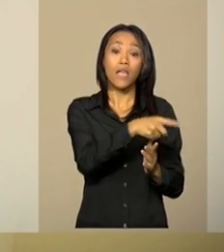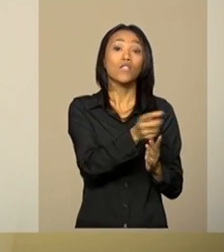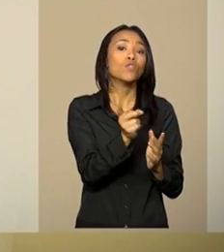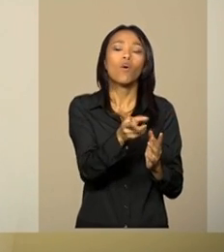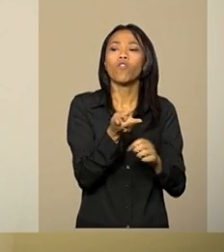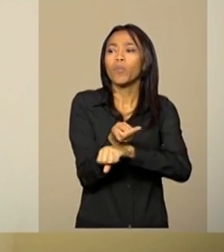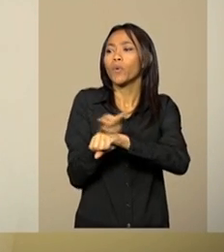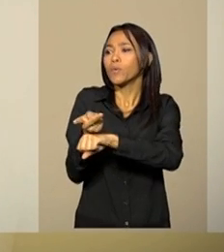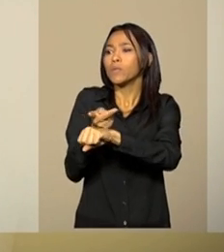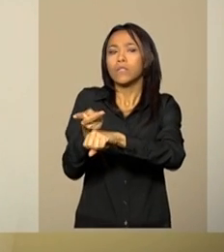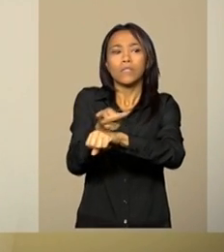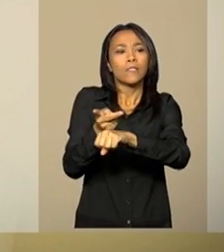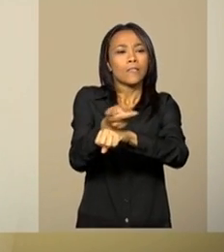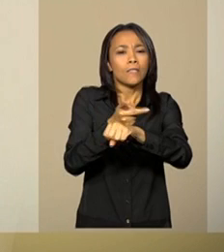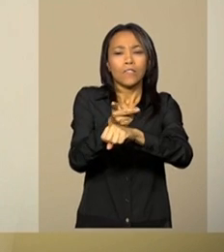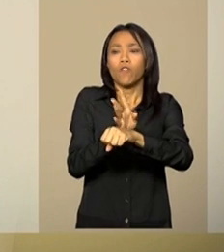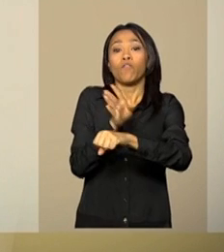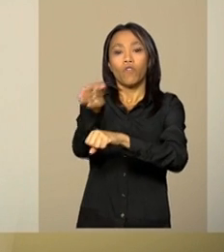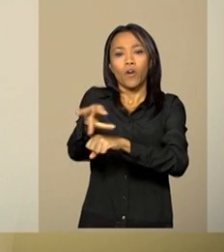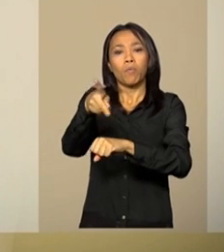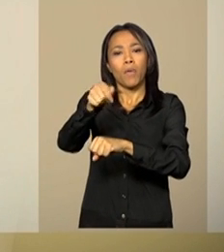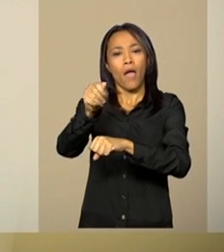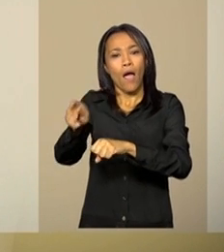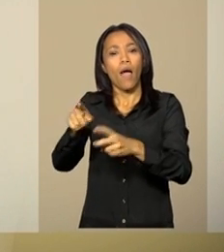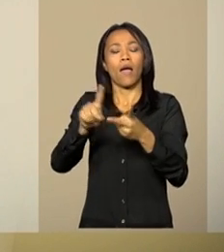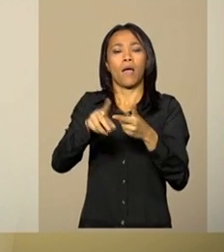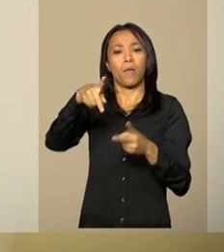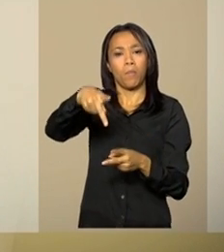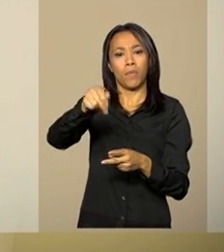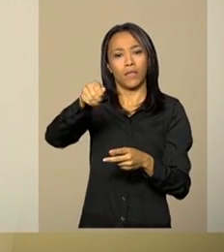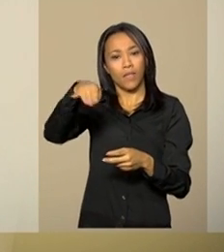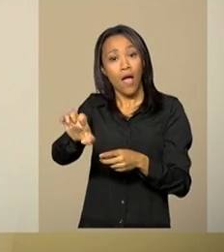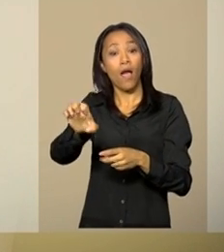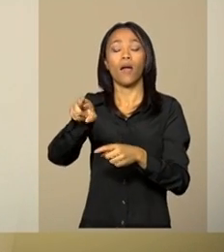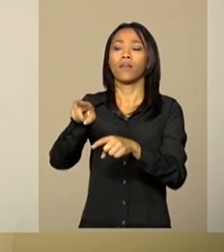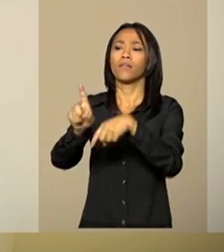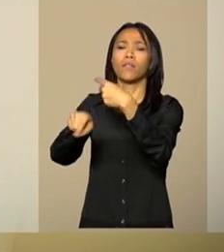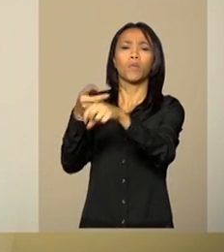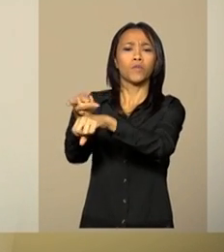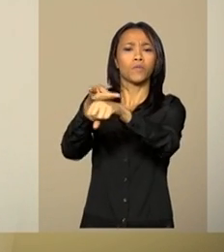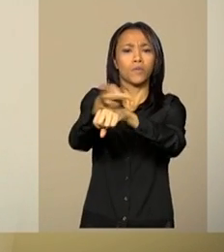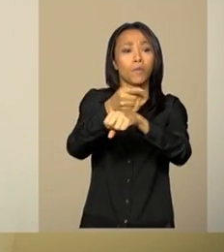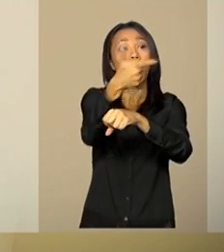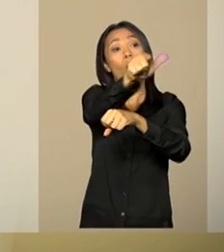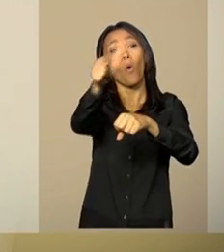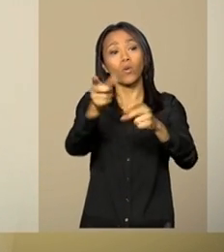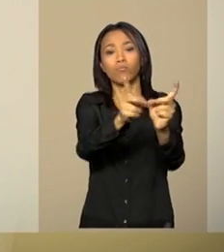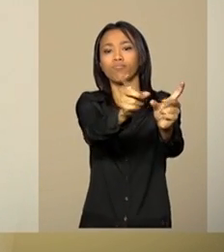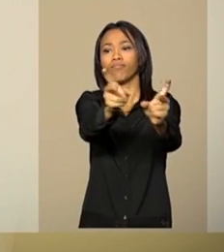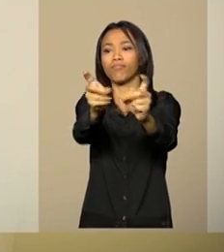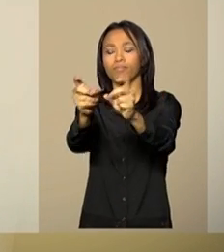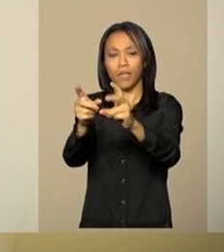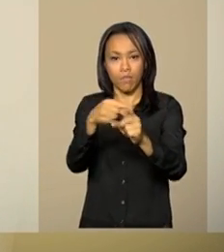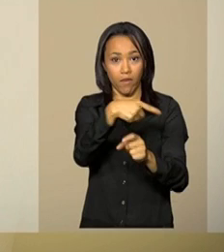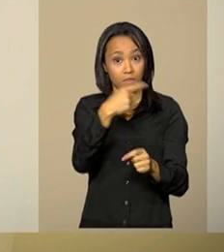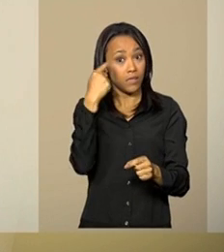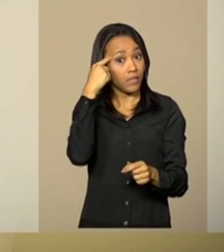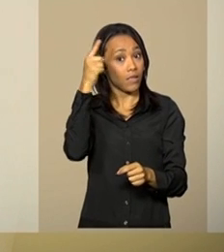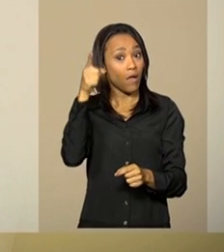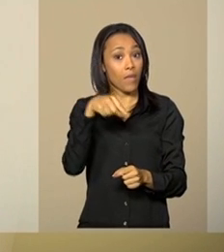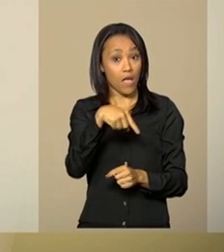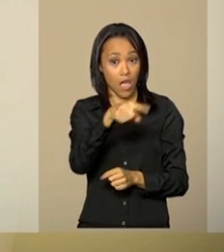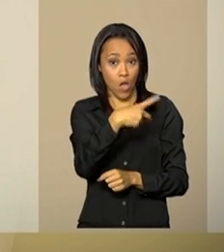novos mercados. Foram até o PAA, o PNAE, venderam para outros comerciantes. E para você ter uma ideia,